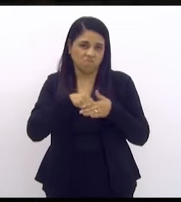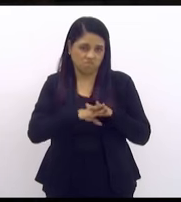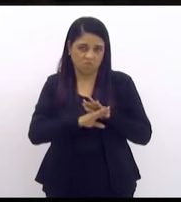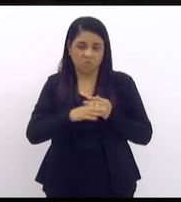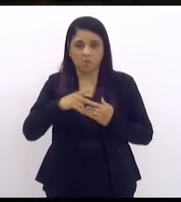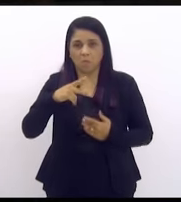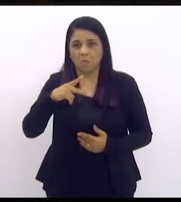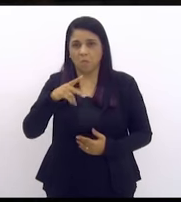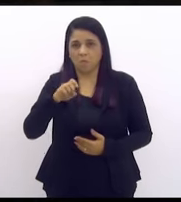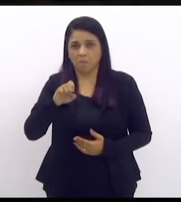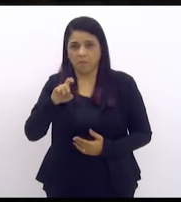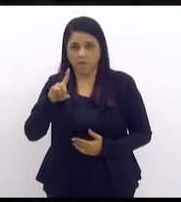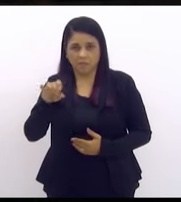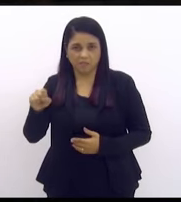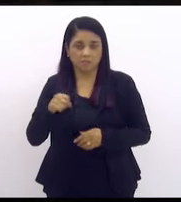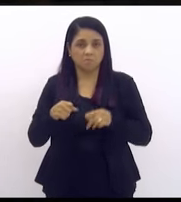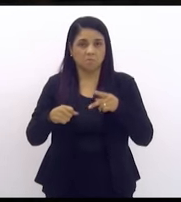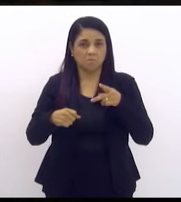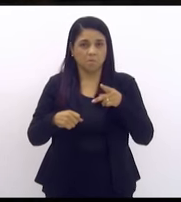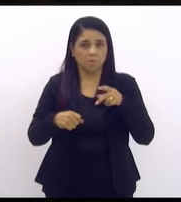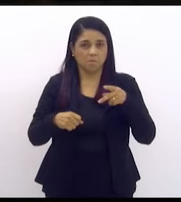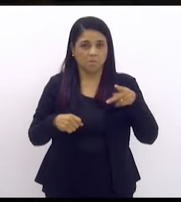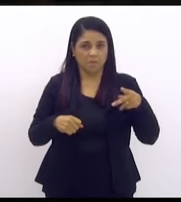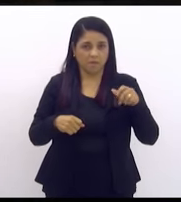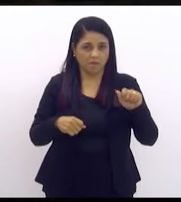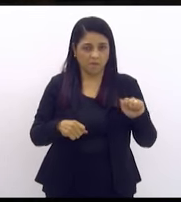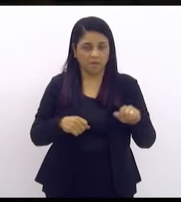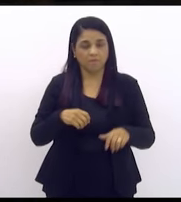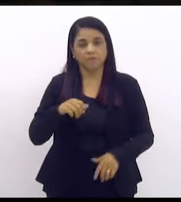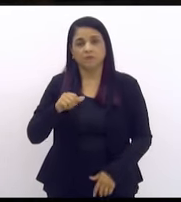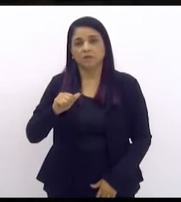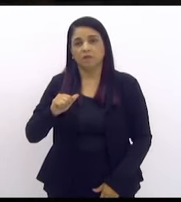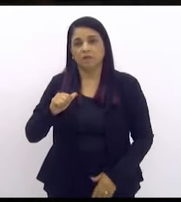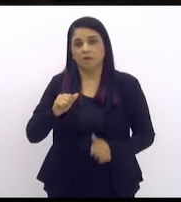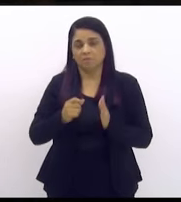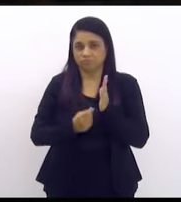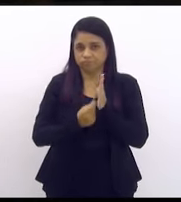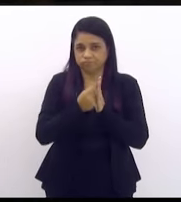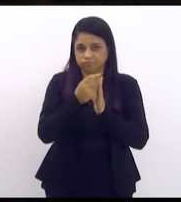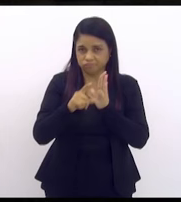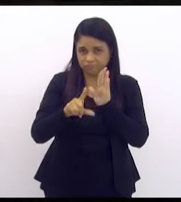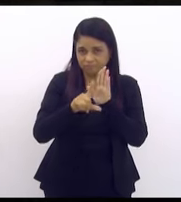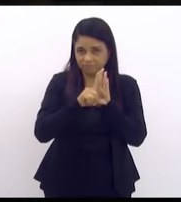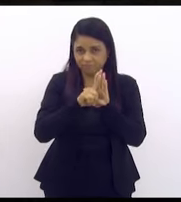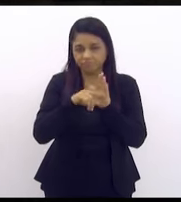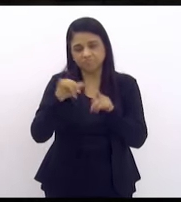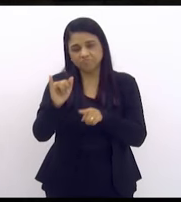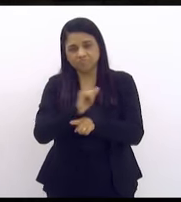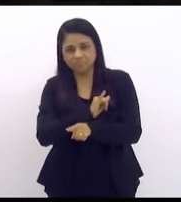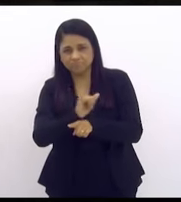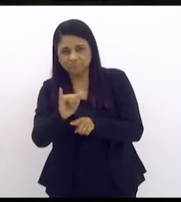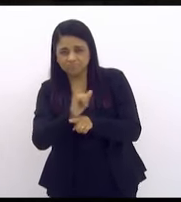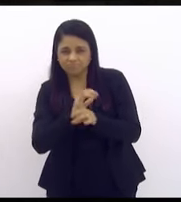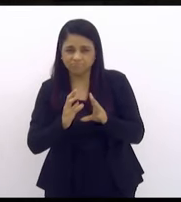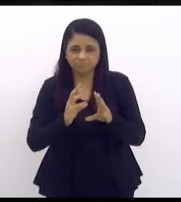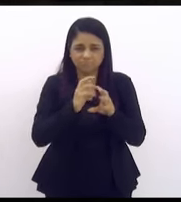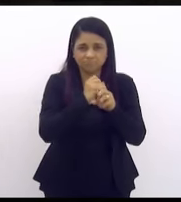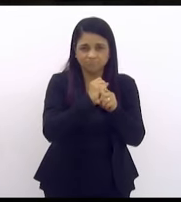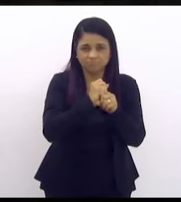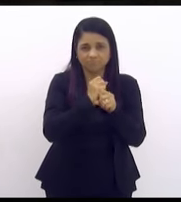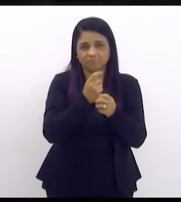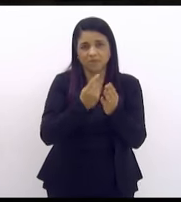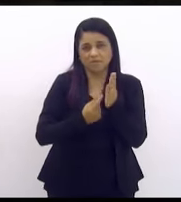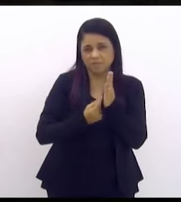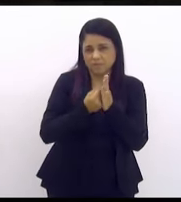PPA e a LOA, toda essa discussão de planejamento estratégico, orçamentária, financeira